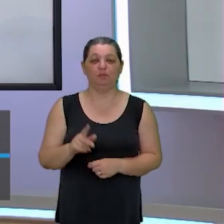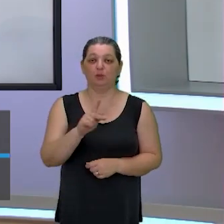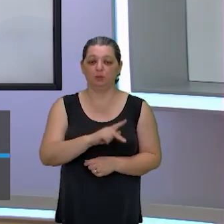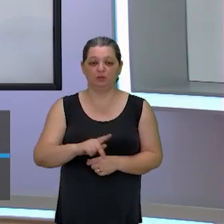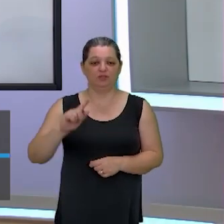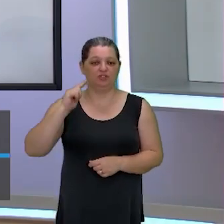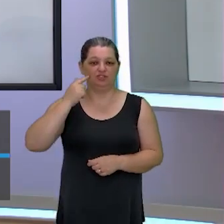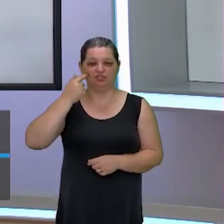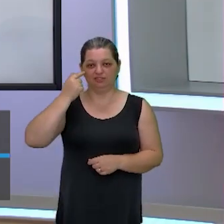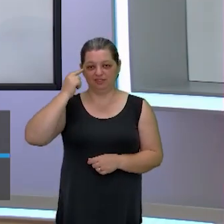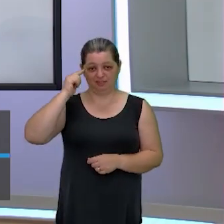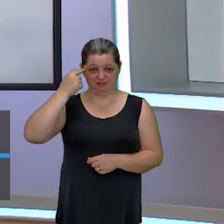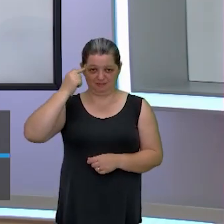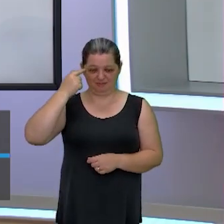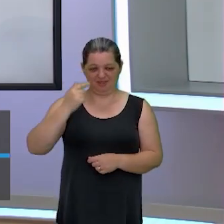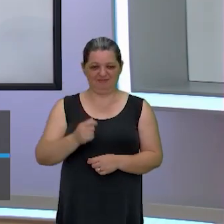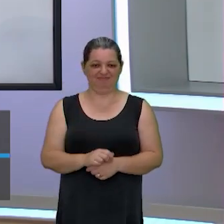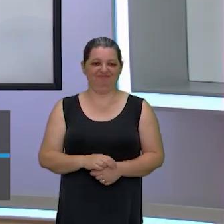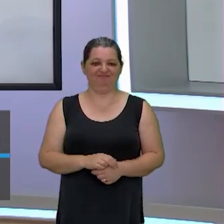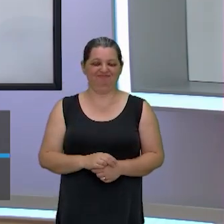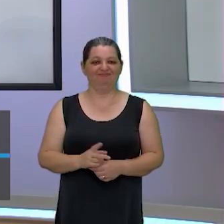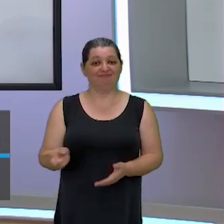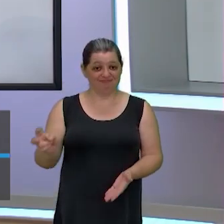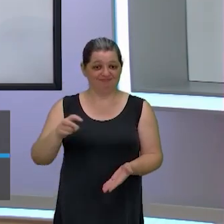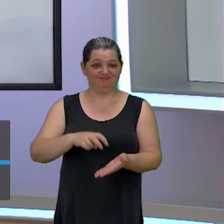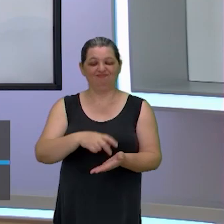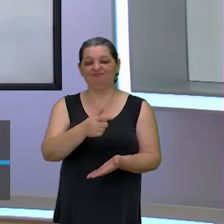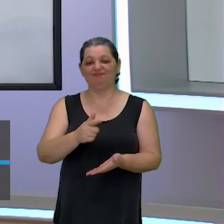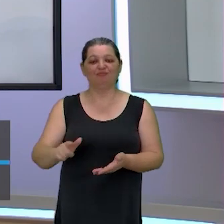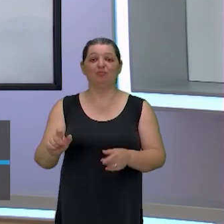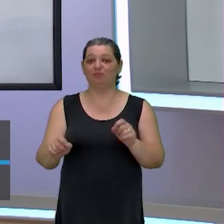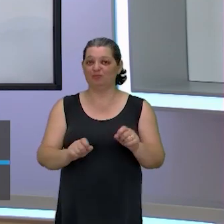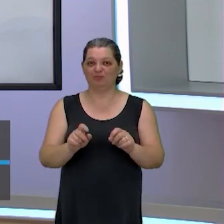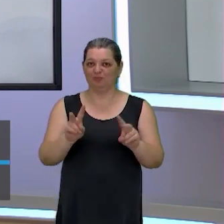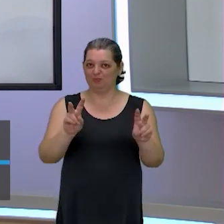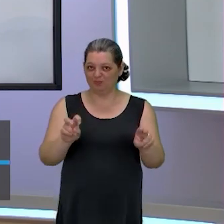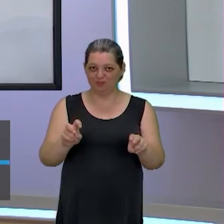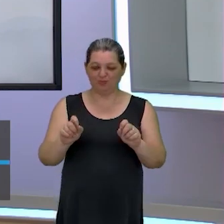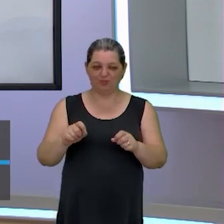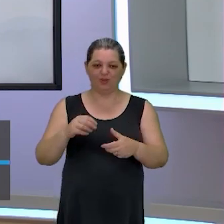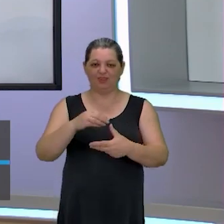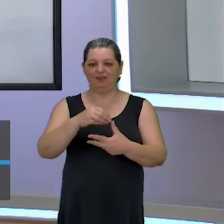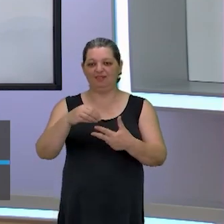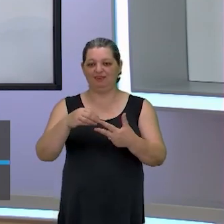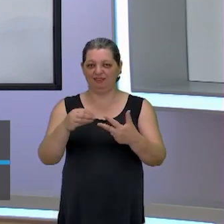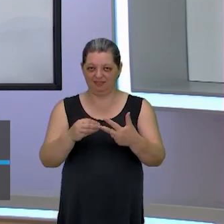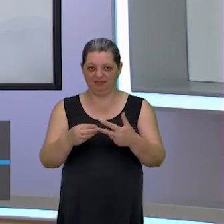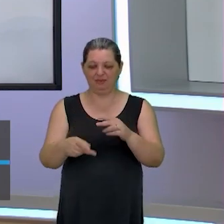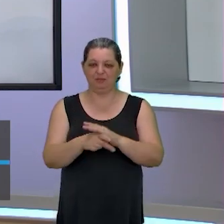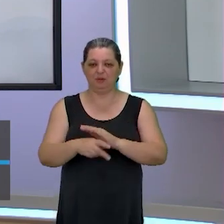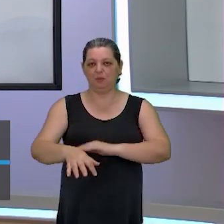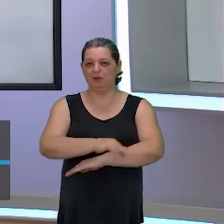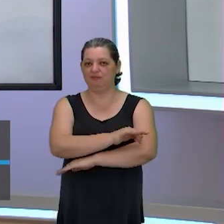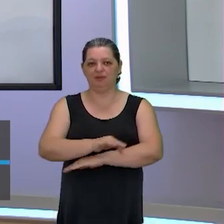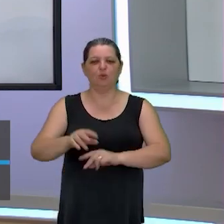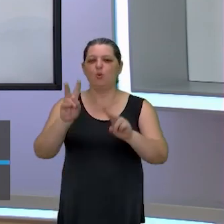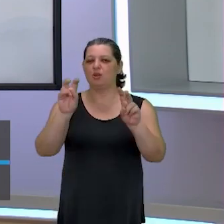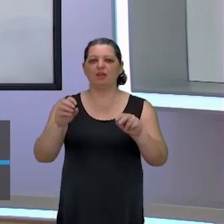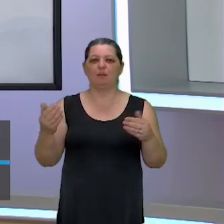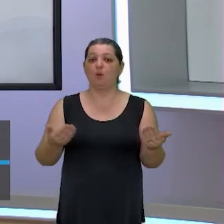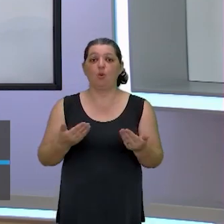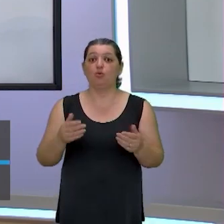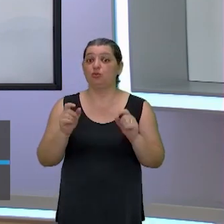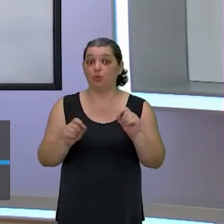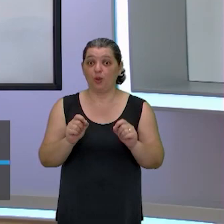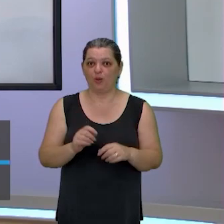Professor Giba na área mais uma vez falando do Enem física qual é o tema de